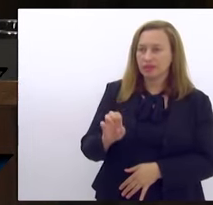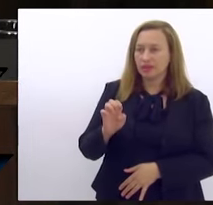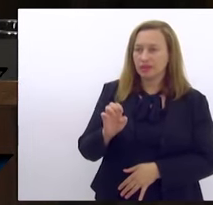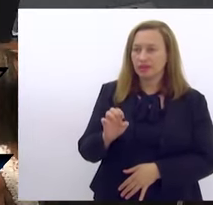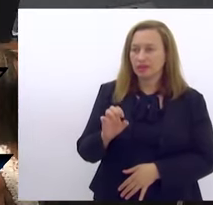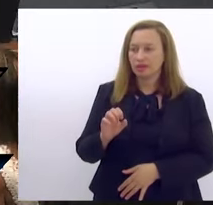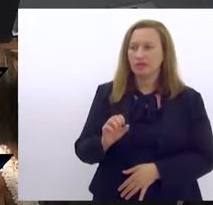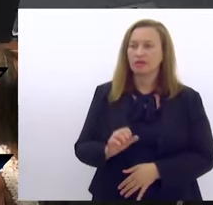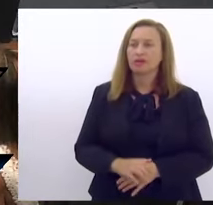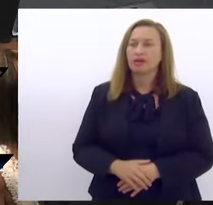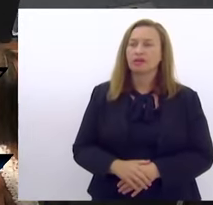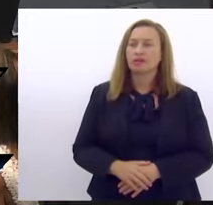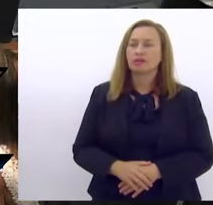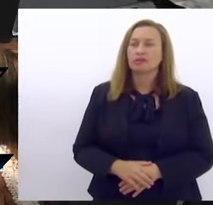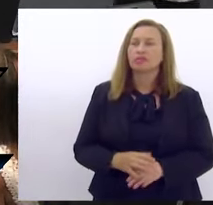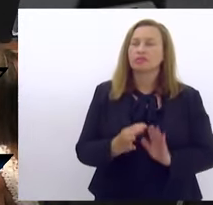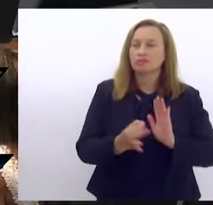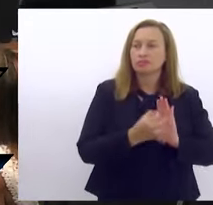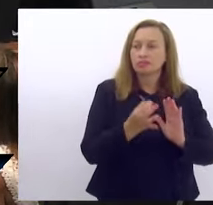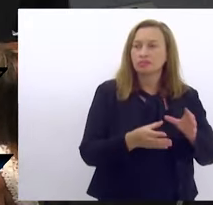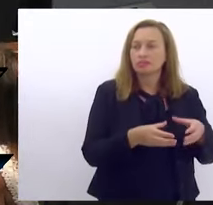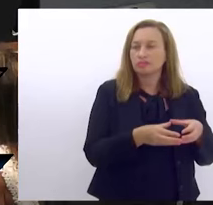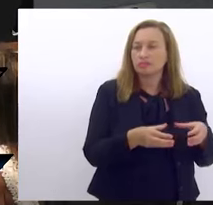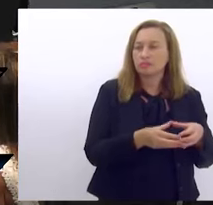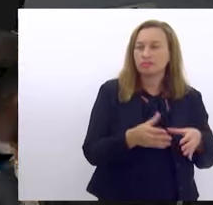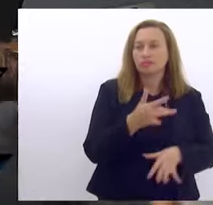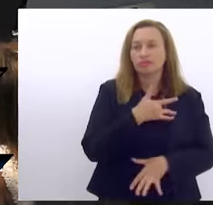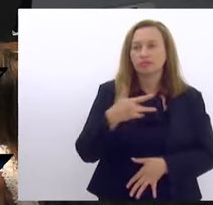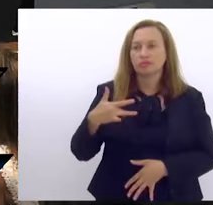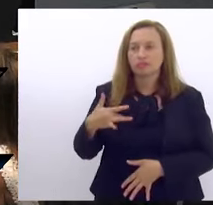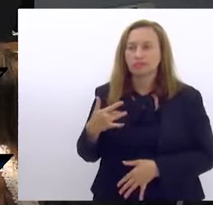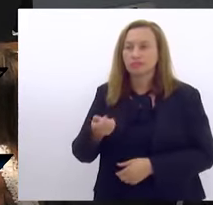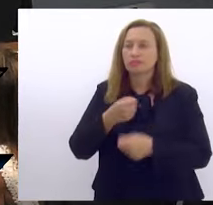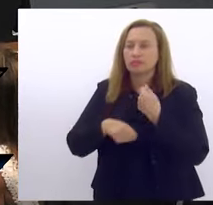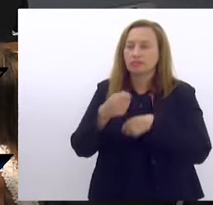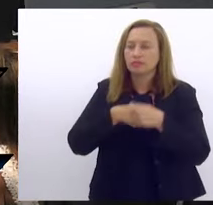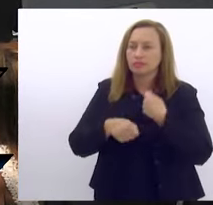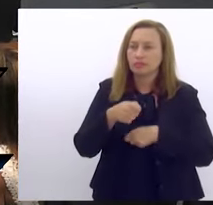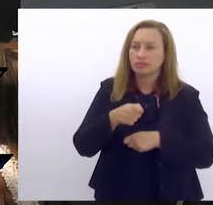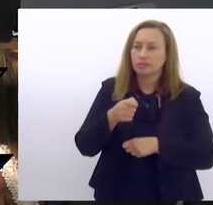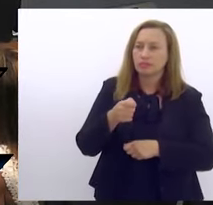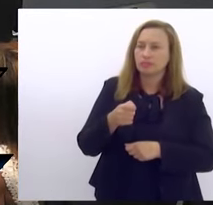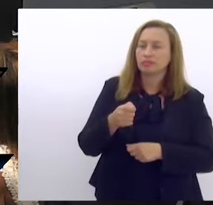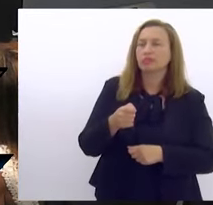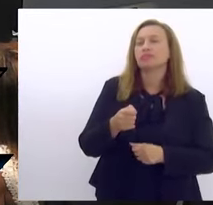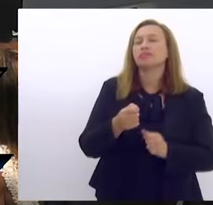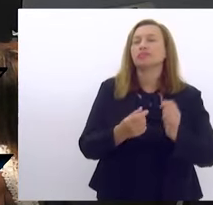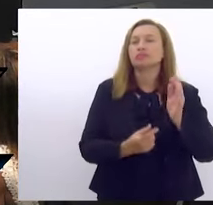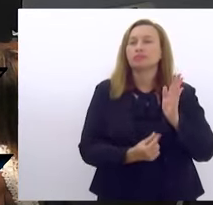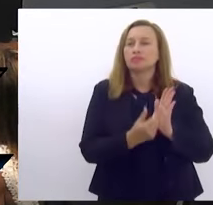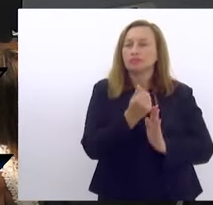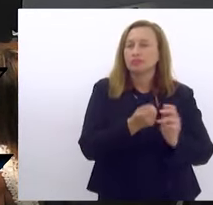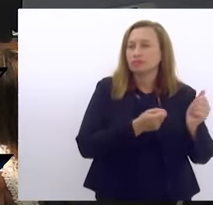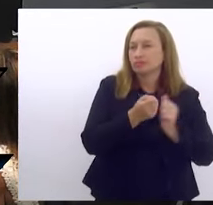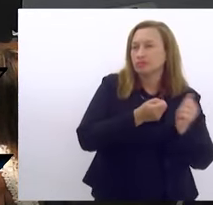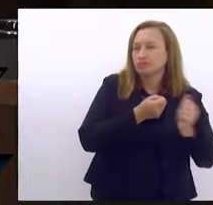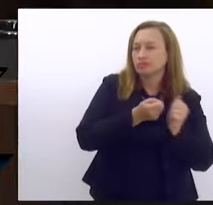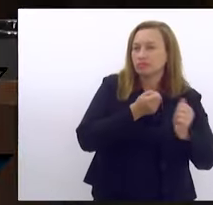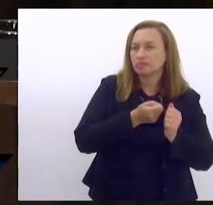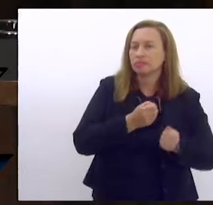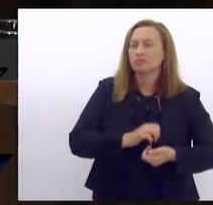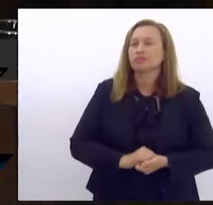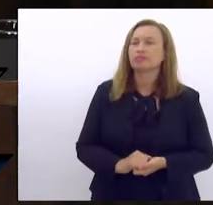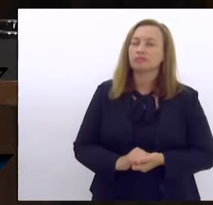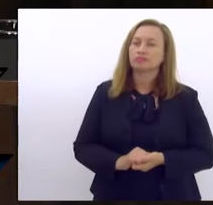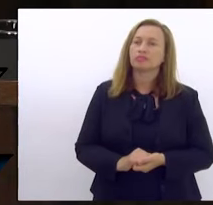Pendendo de parecer das comissões de Saúde, Economia, Indústria e Comércio, de Orçamento, Finanças, Fiscalização Financeira